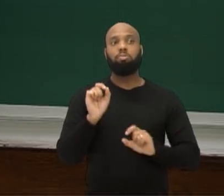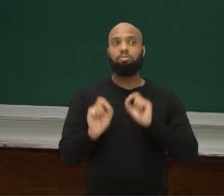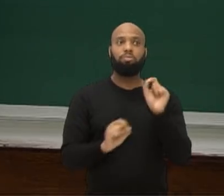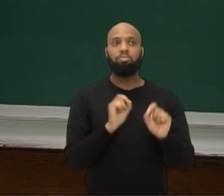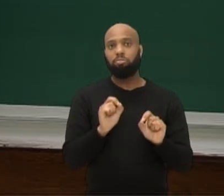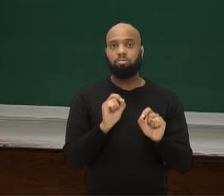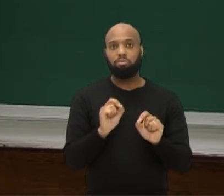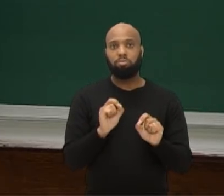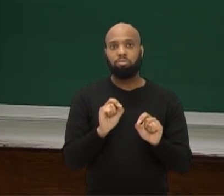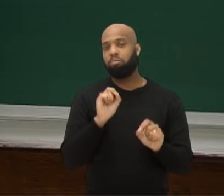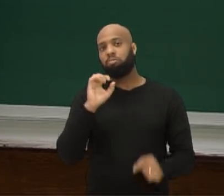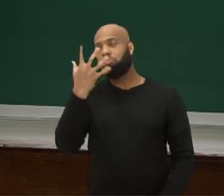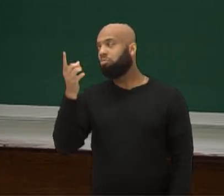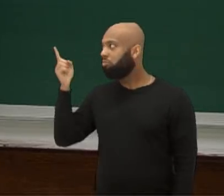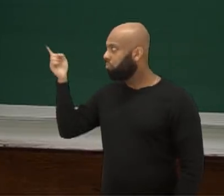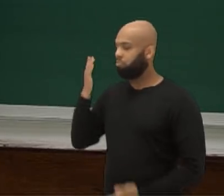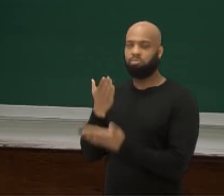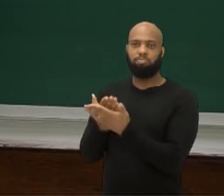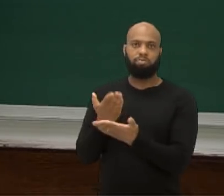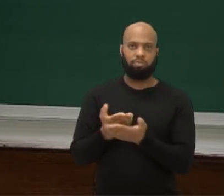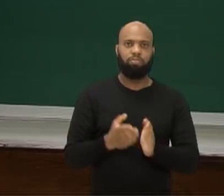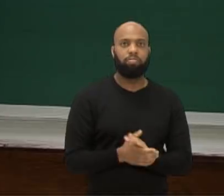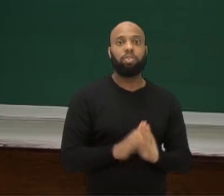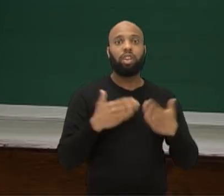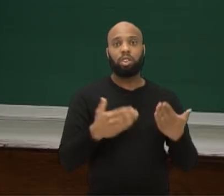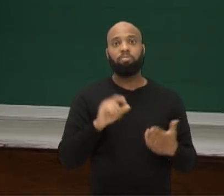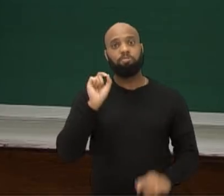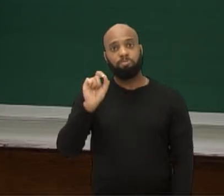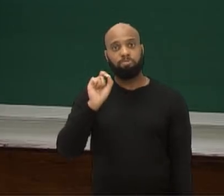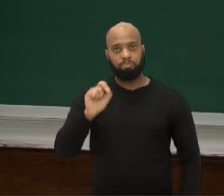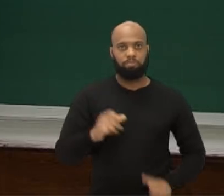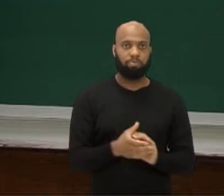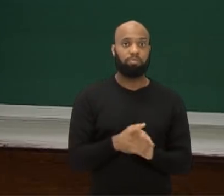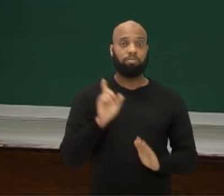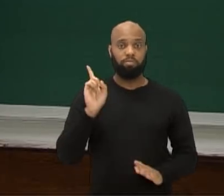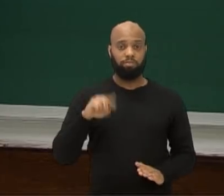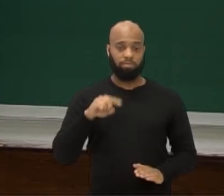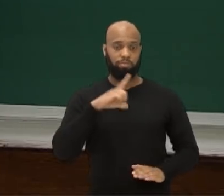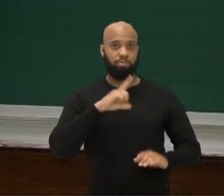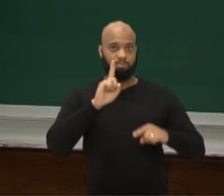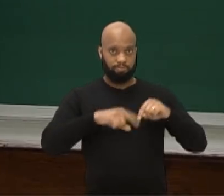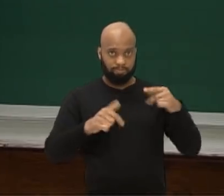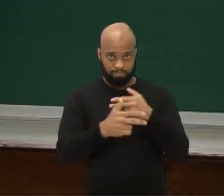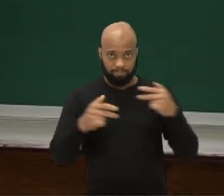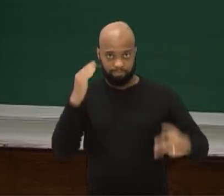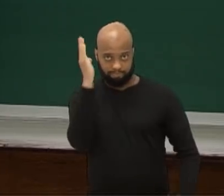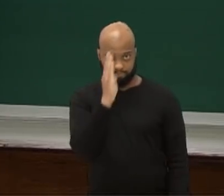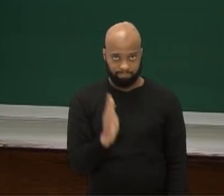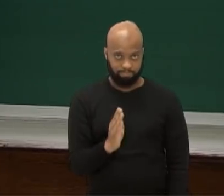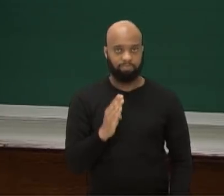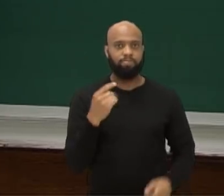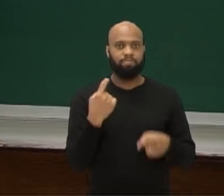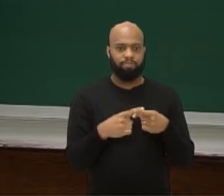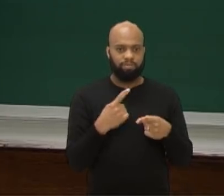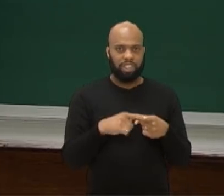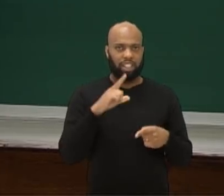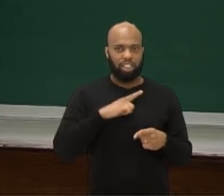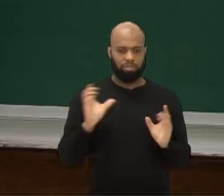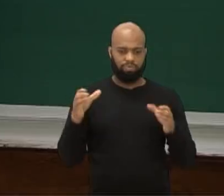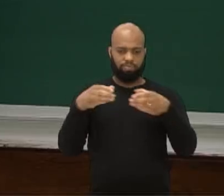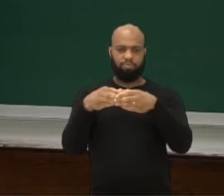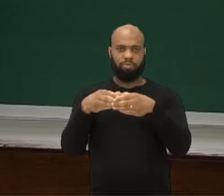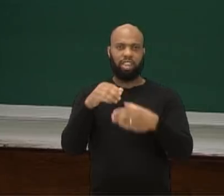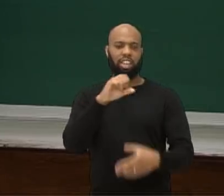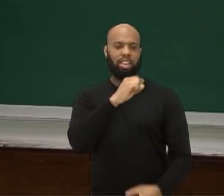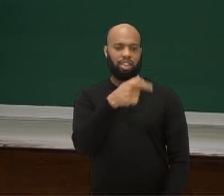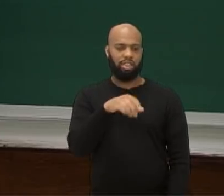é isso aqui que a gente estudou? É o fato de um produto brasileiro, produto da província de São Pedro